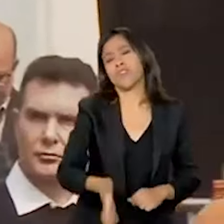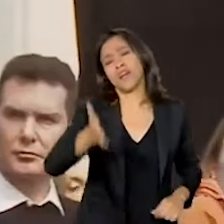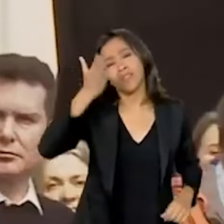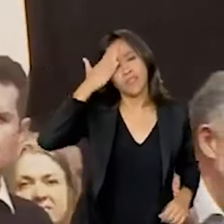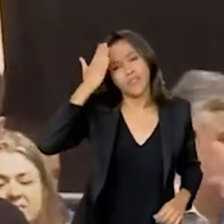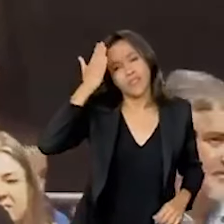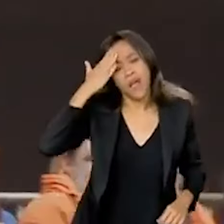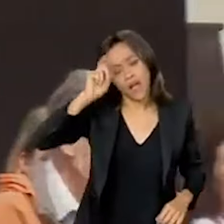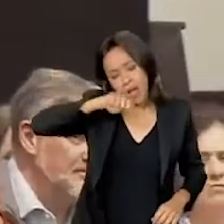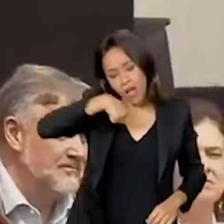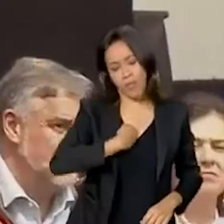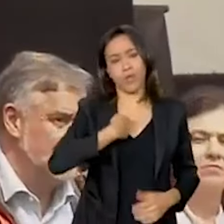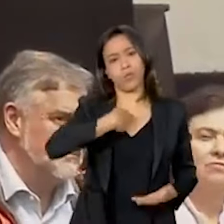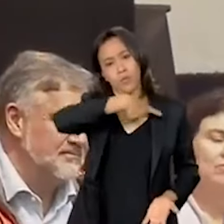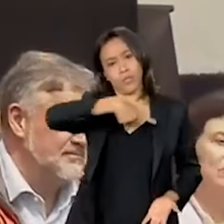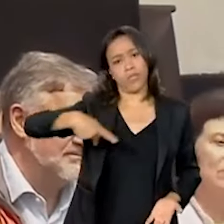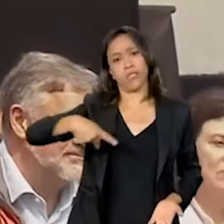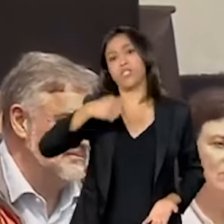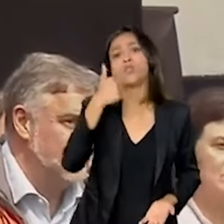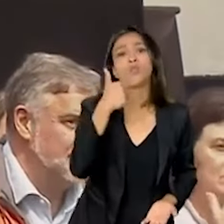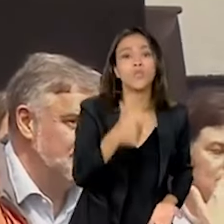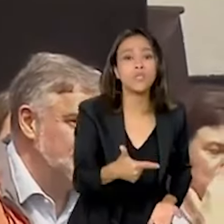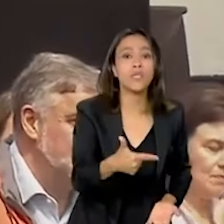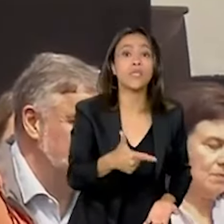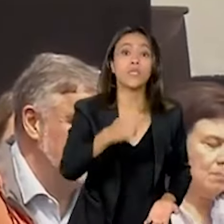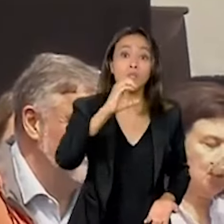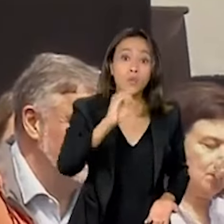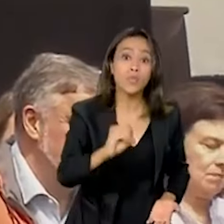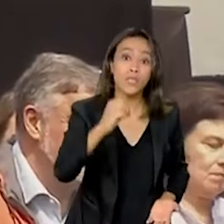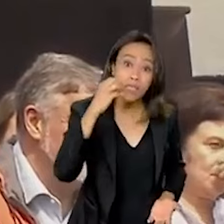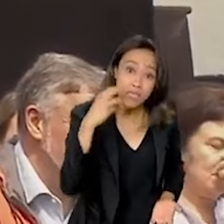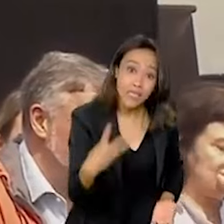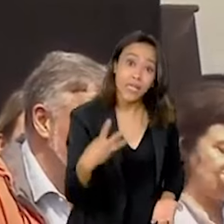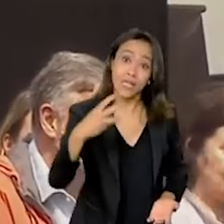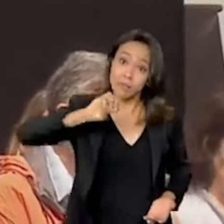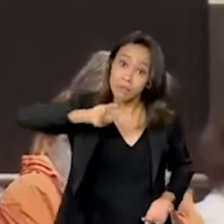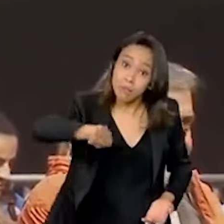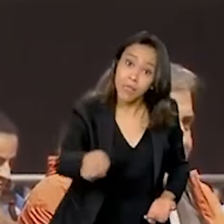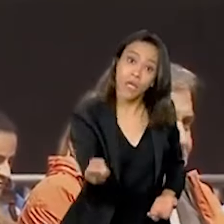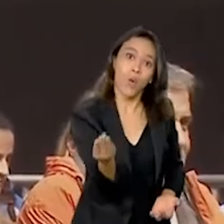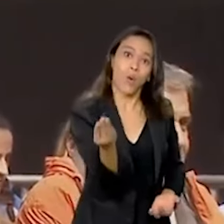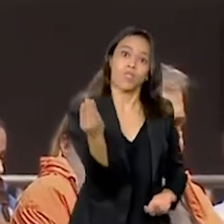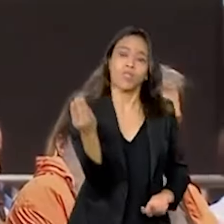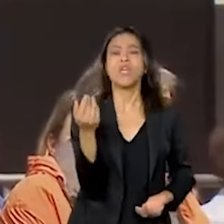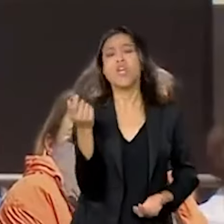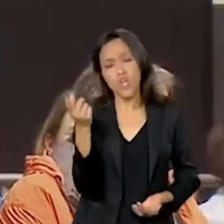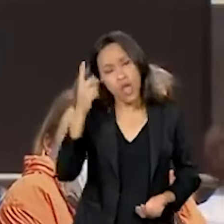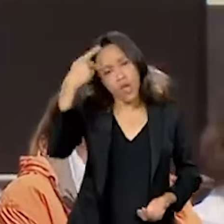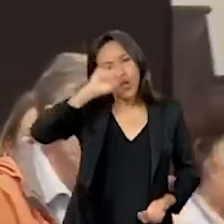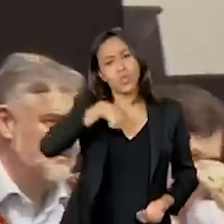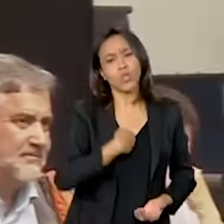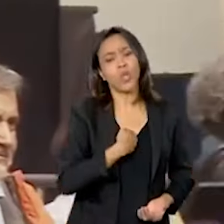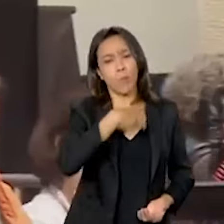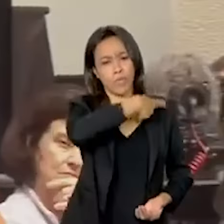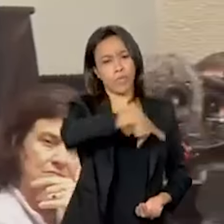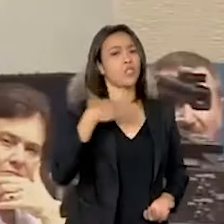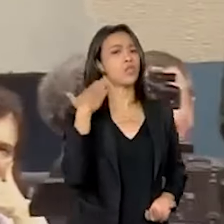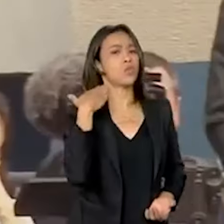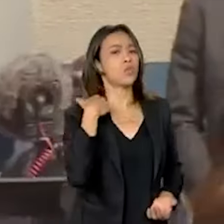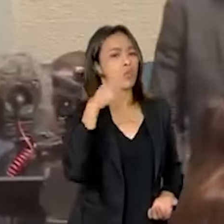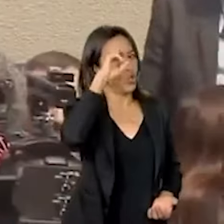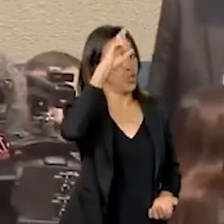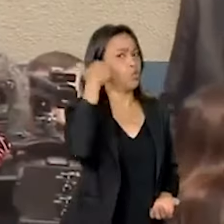Todo mundo sabe, eu sou presidente de 203 milhões de habitantes. Eu sou presidente dos banqueiros, que não gostam de mim. Sou